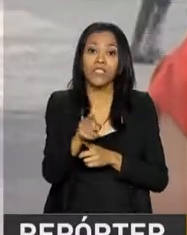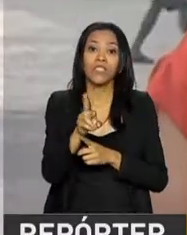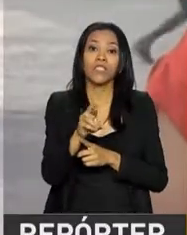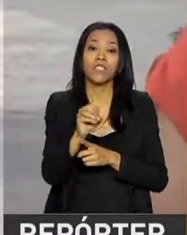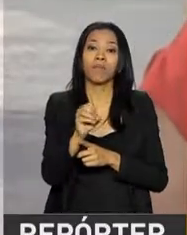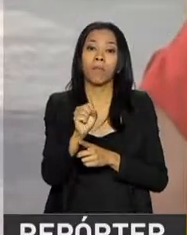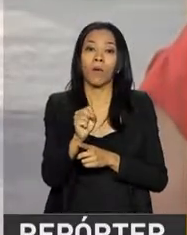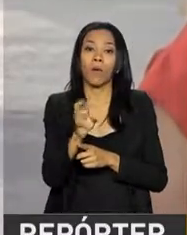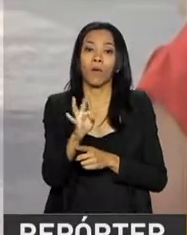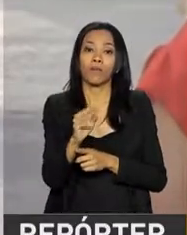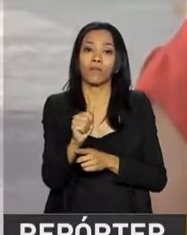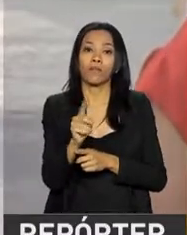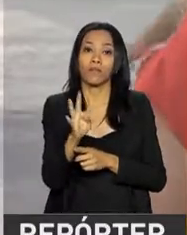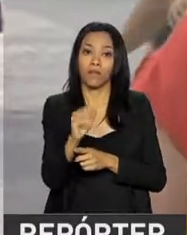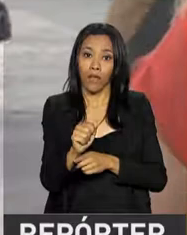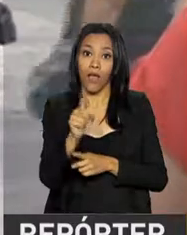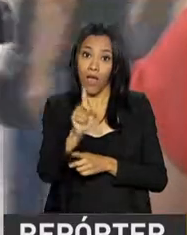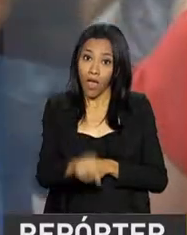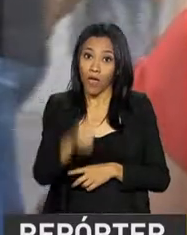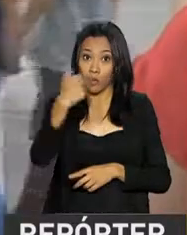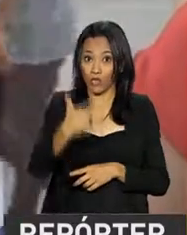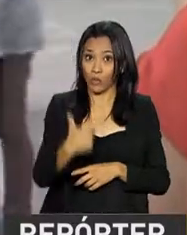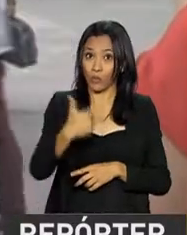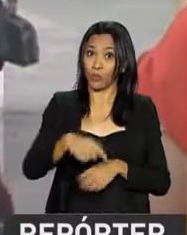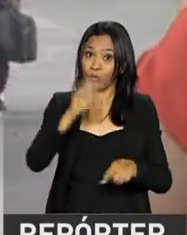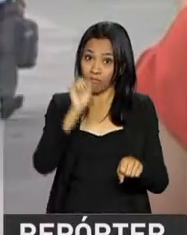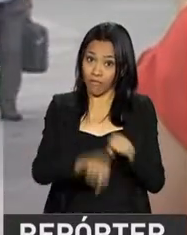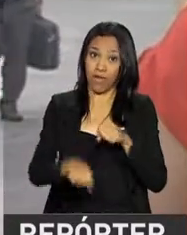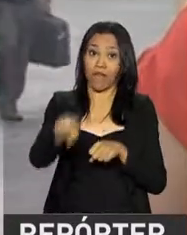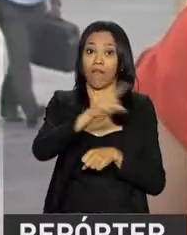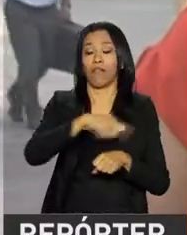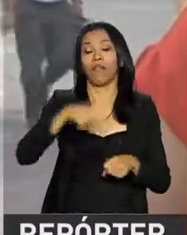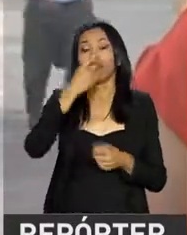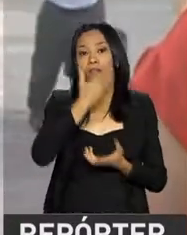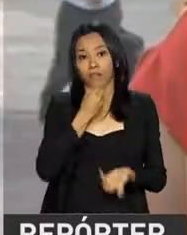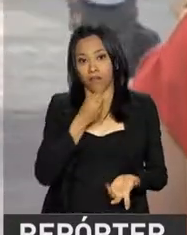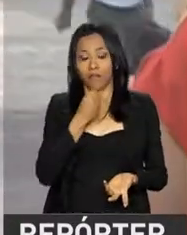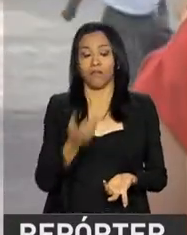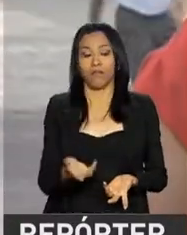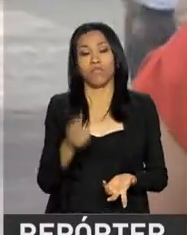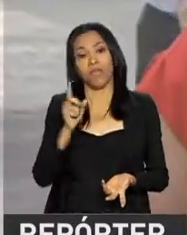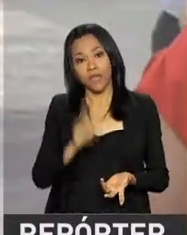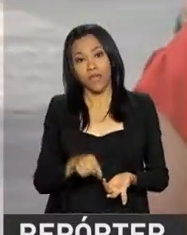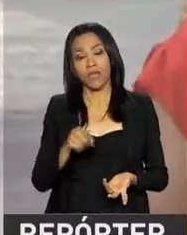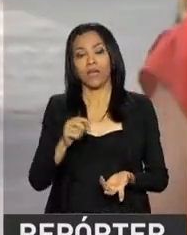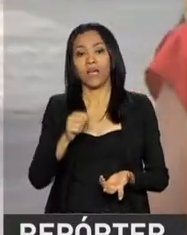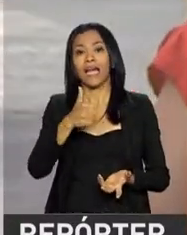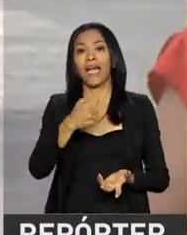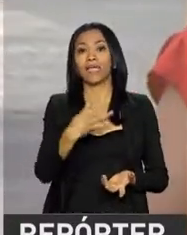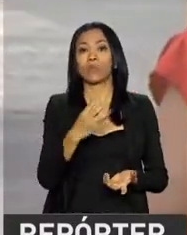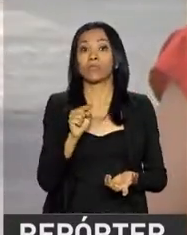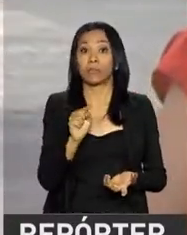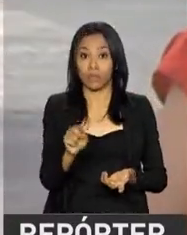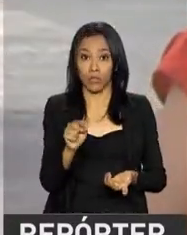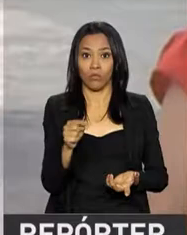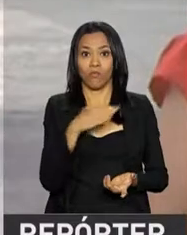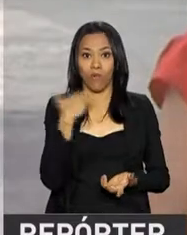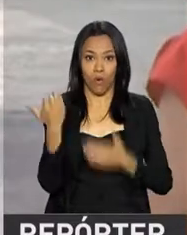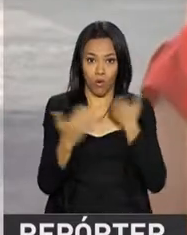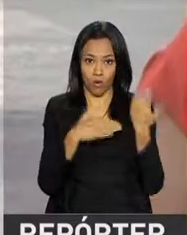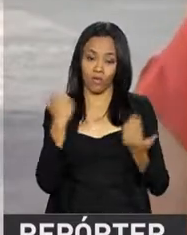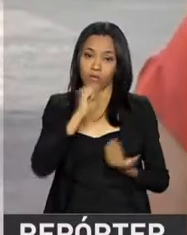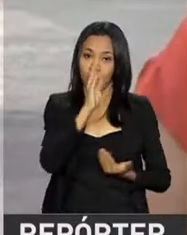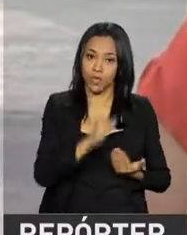homens brasileiros e o segundo que mais mata. São cerca de 14 mil mortes por ano no país. Com o novo centro, a ideia